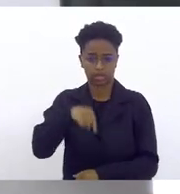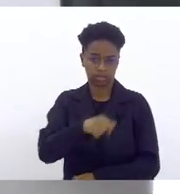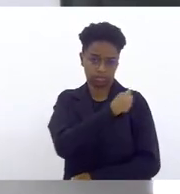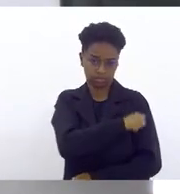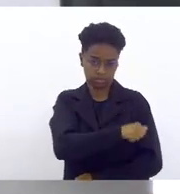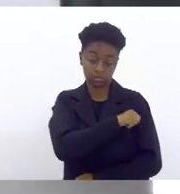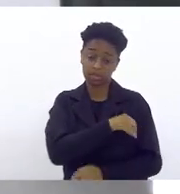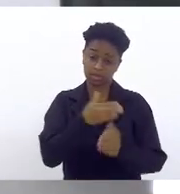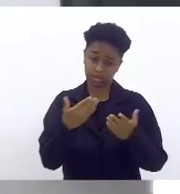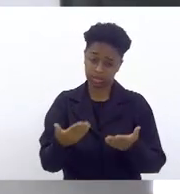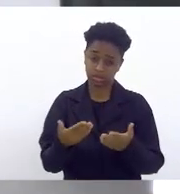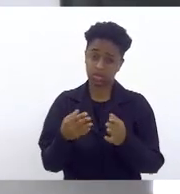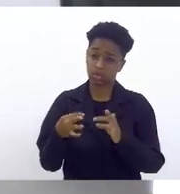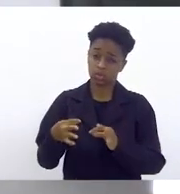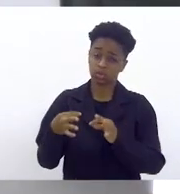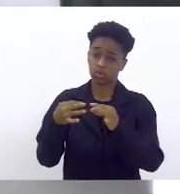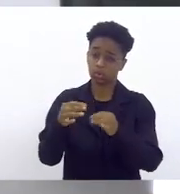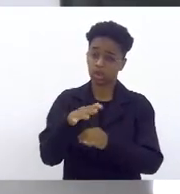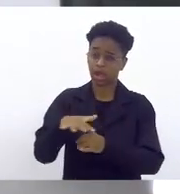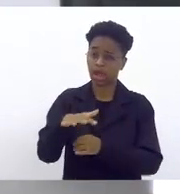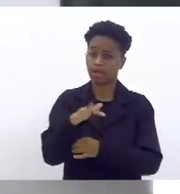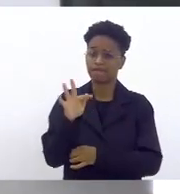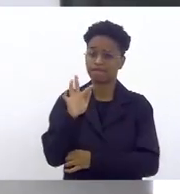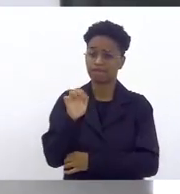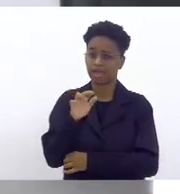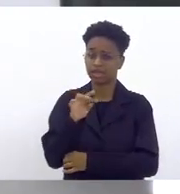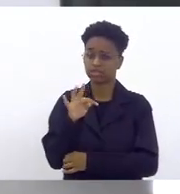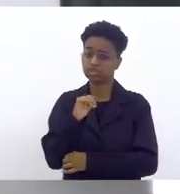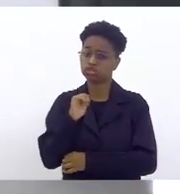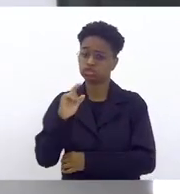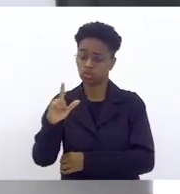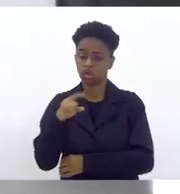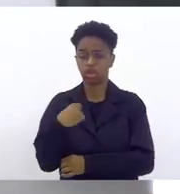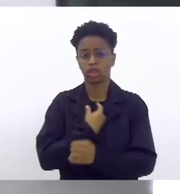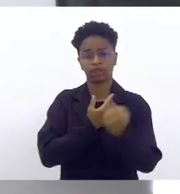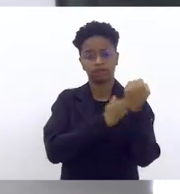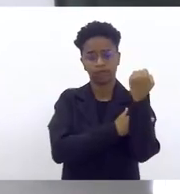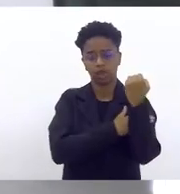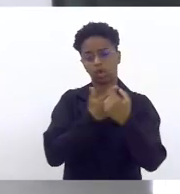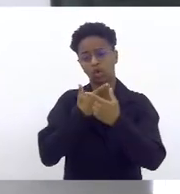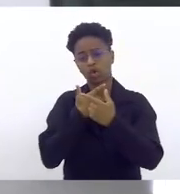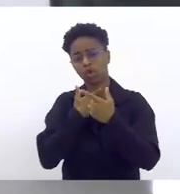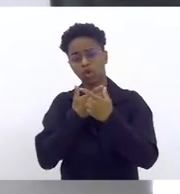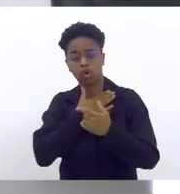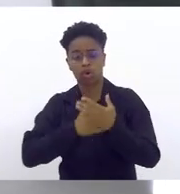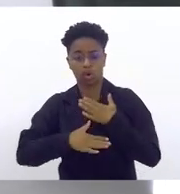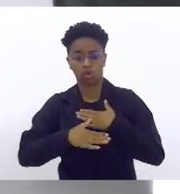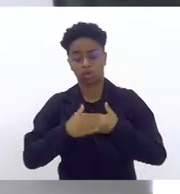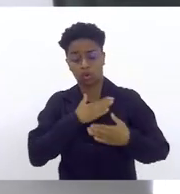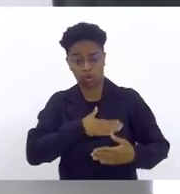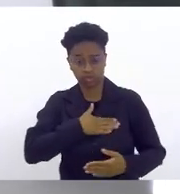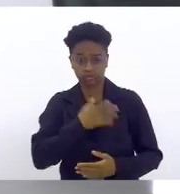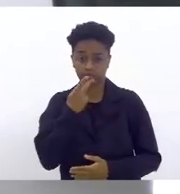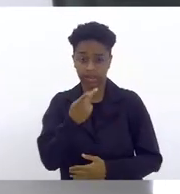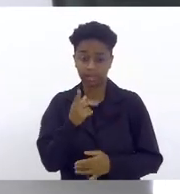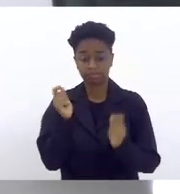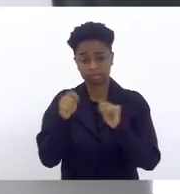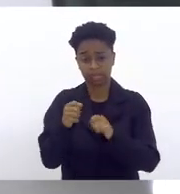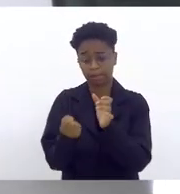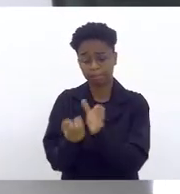fértil como nós feministas gostamos de dizer é que existe no estado do Rio de Janeiro para implantação mas para